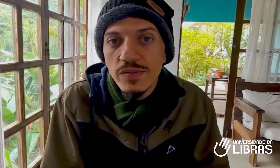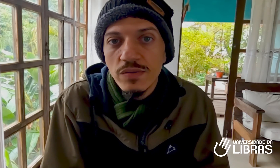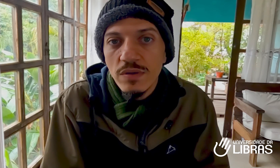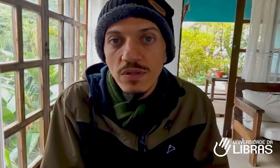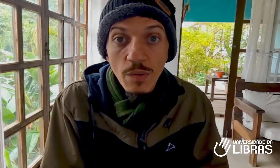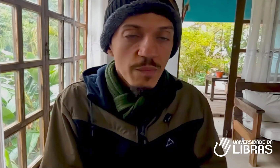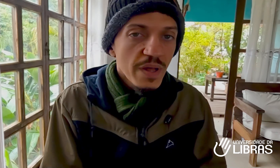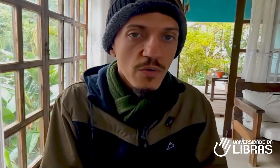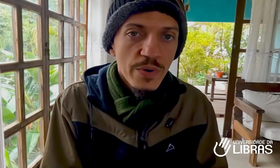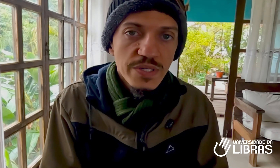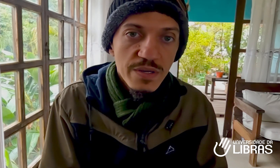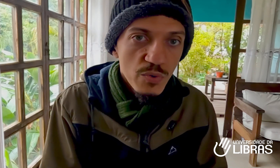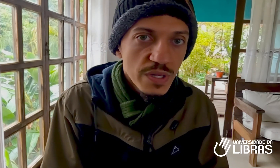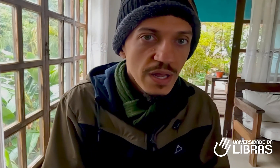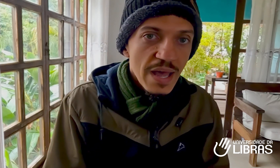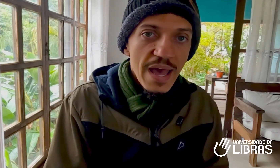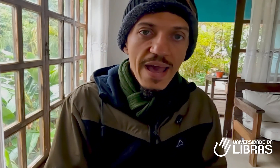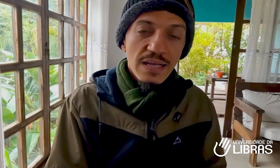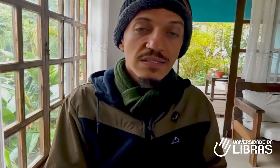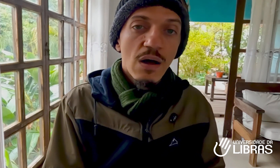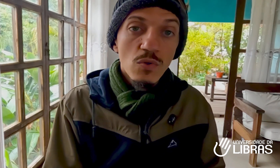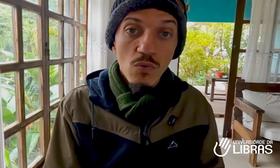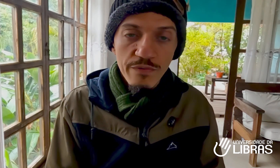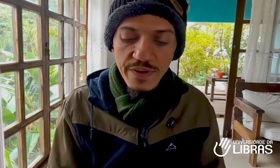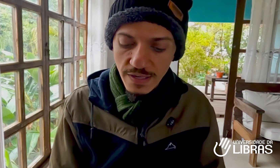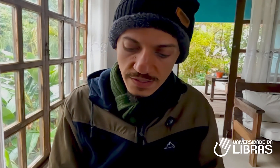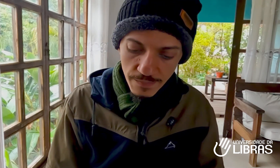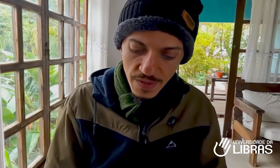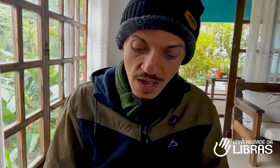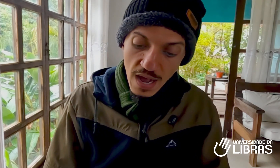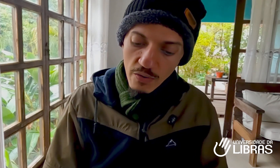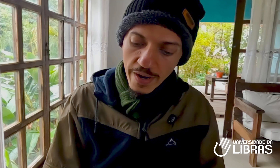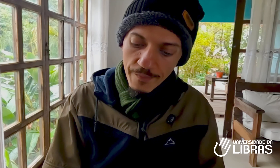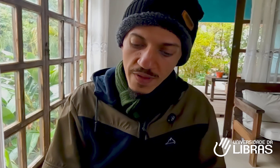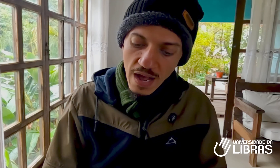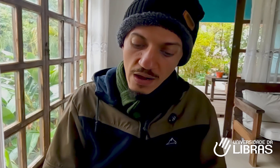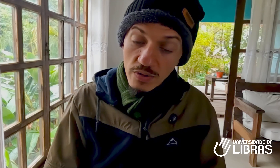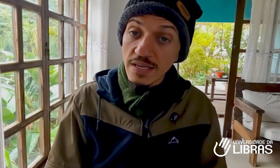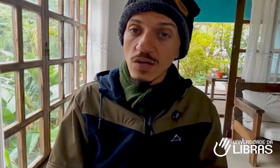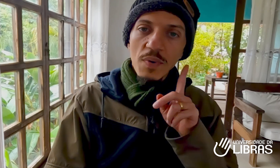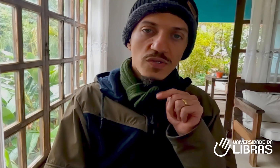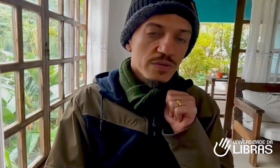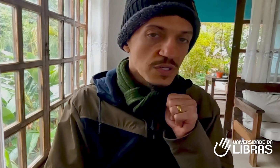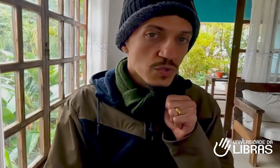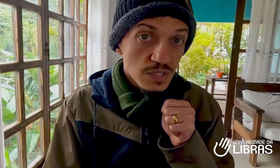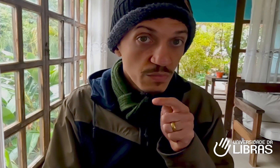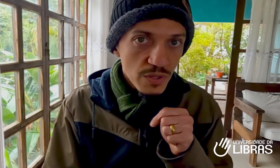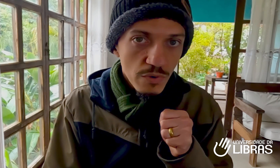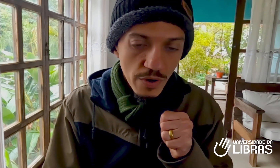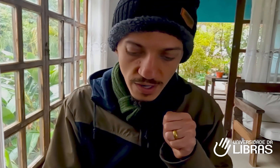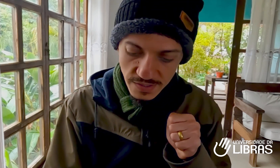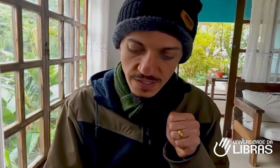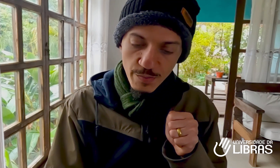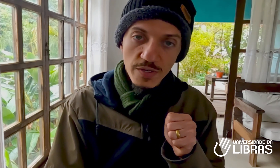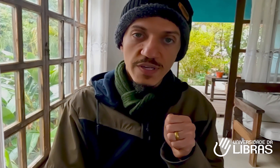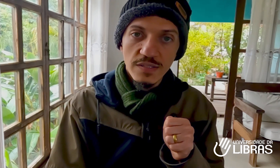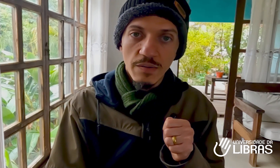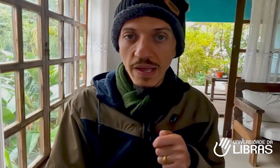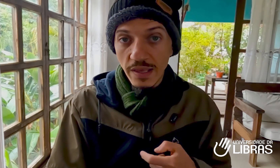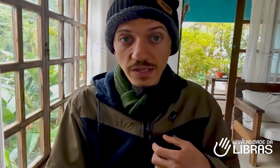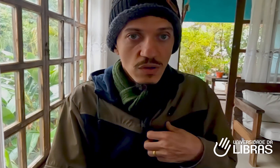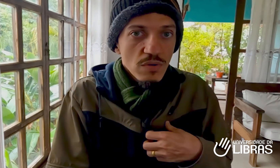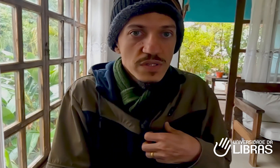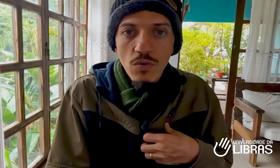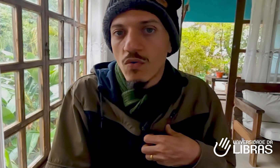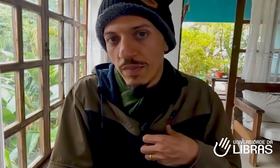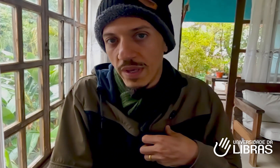para isso. Então a primeira coisa que muda é essa autoconfiança. Agora, acontecem algumas outras coisas muito curiosas nesse processo